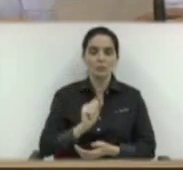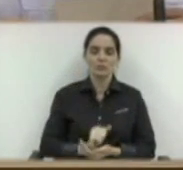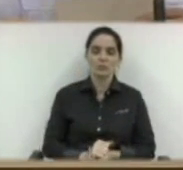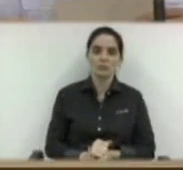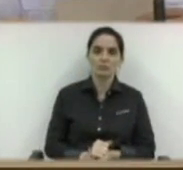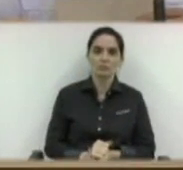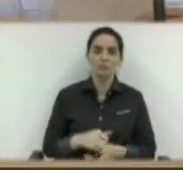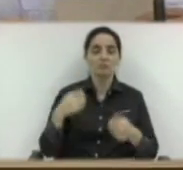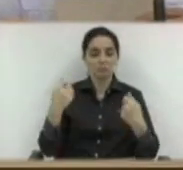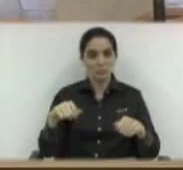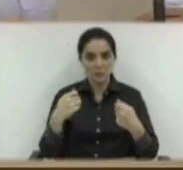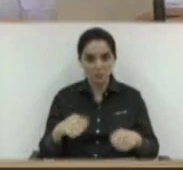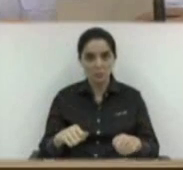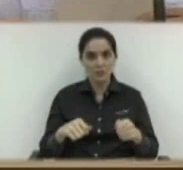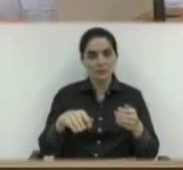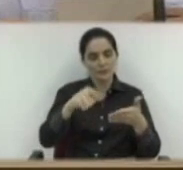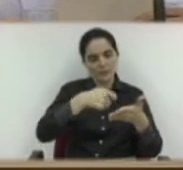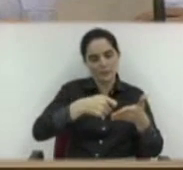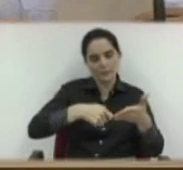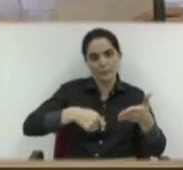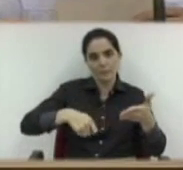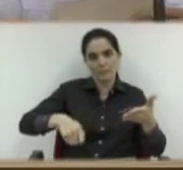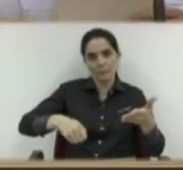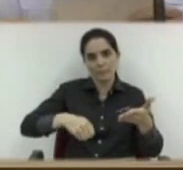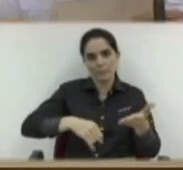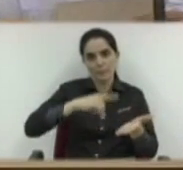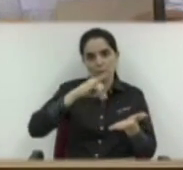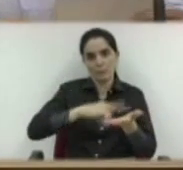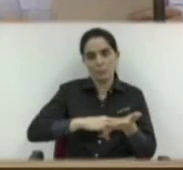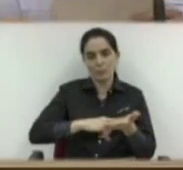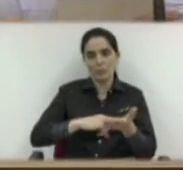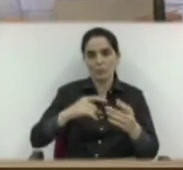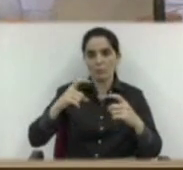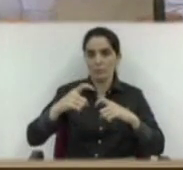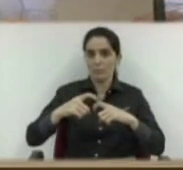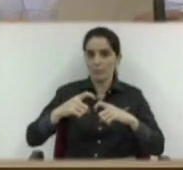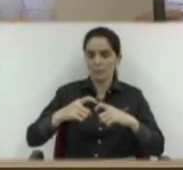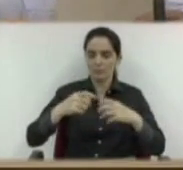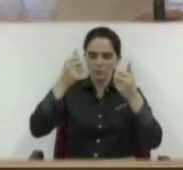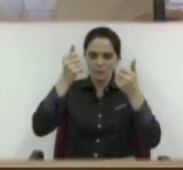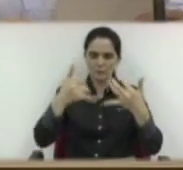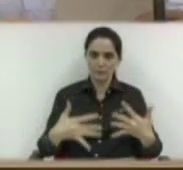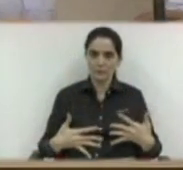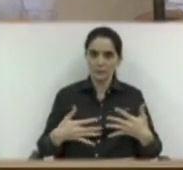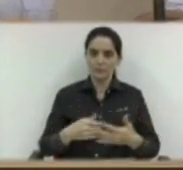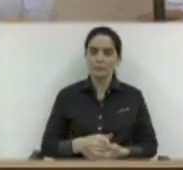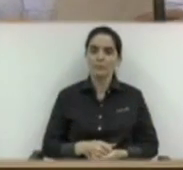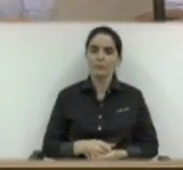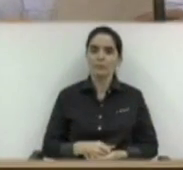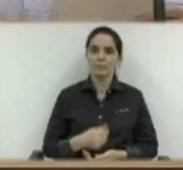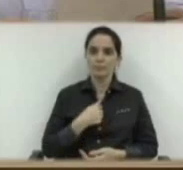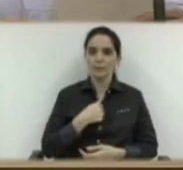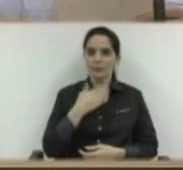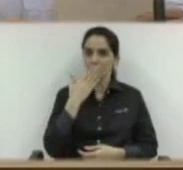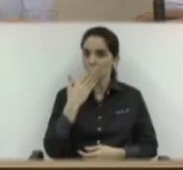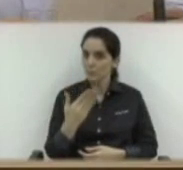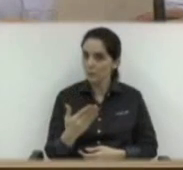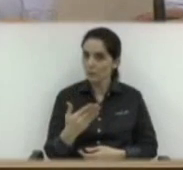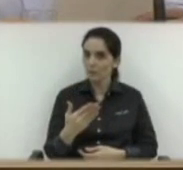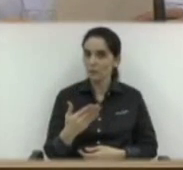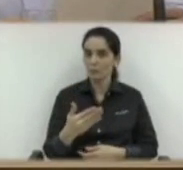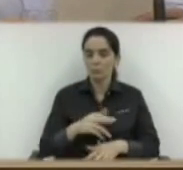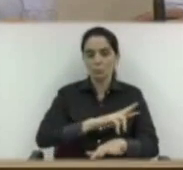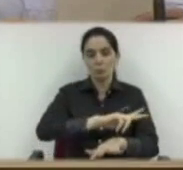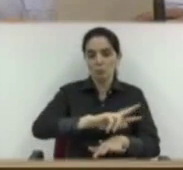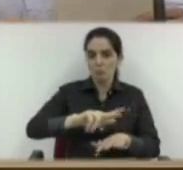recomendação clínica e prescrita por médico. Justificativa. Esse requerimento se faz necessário a pedido